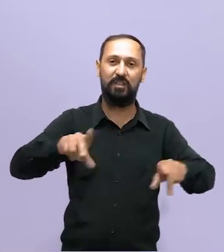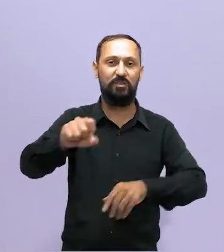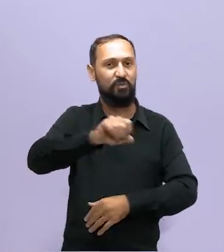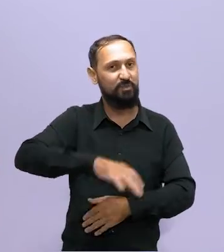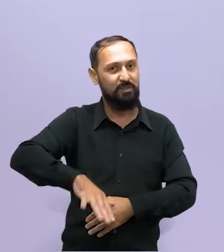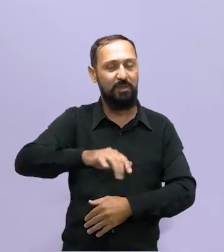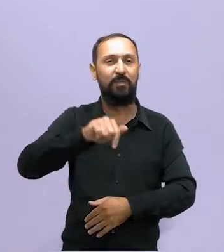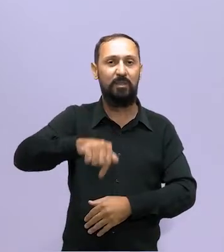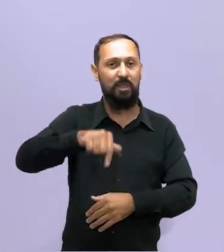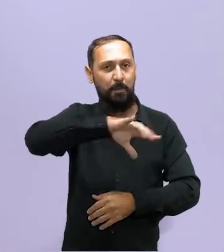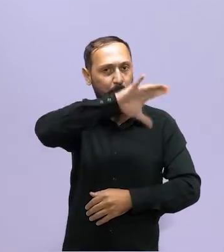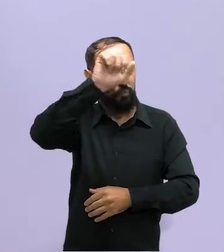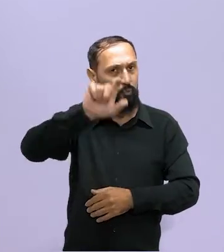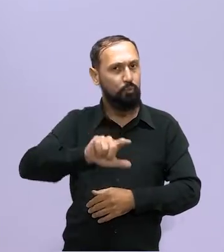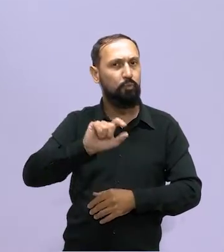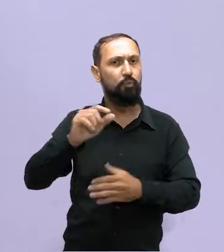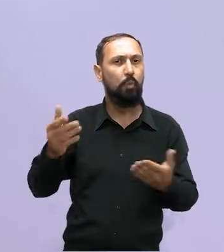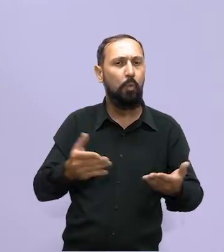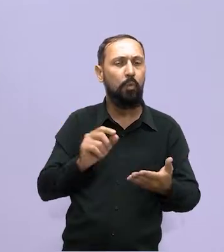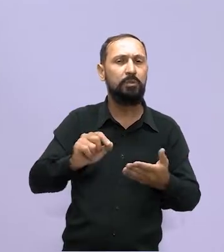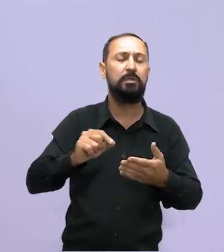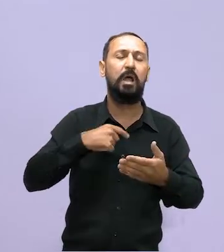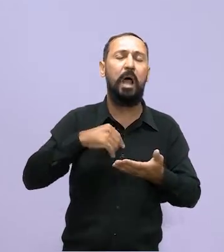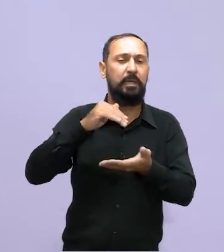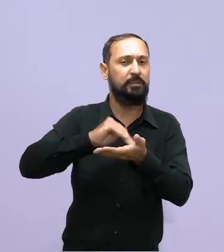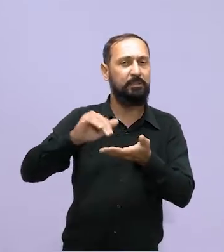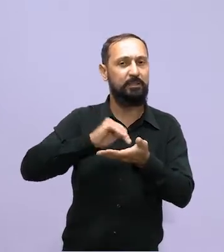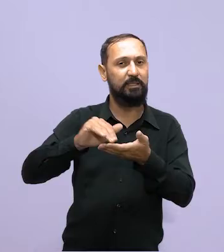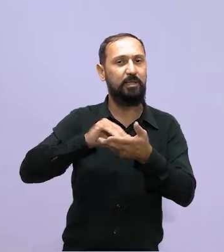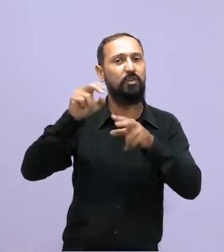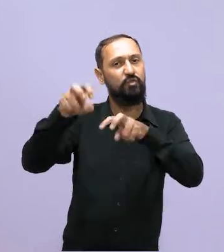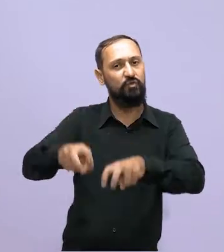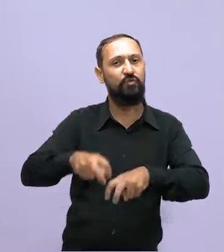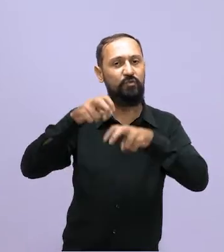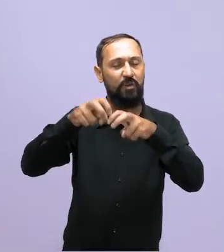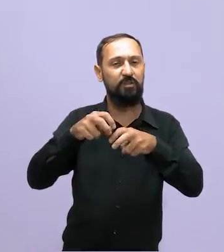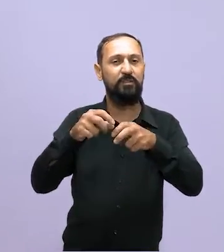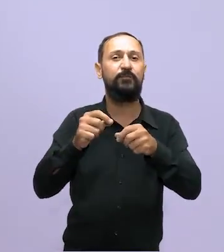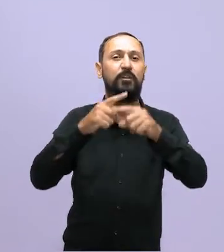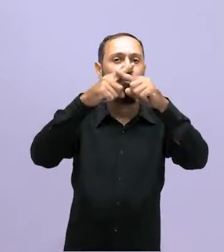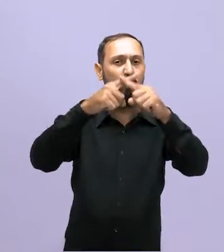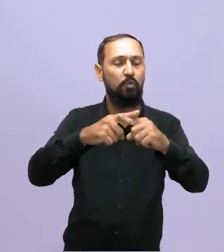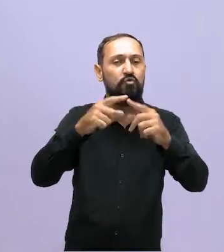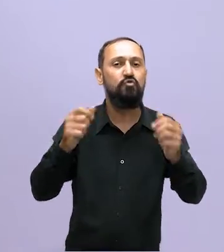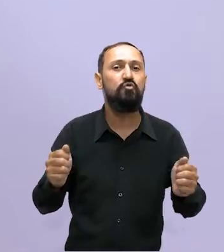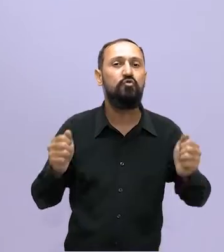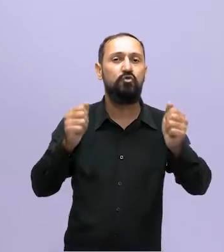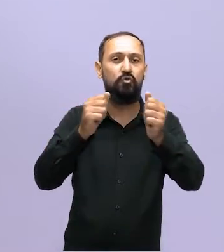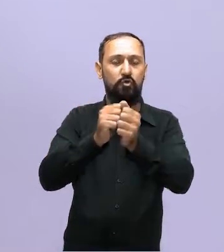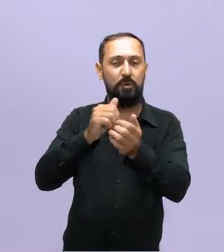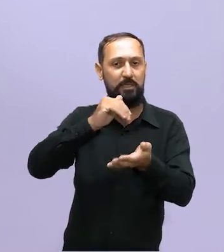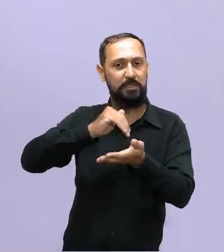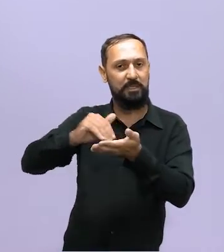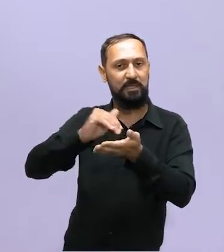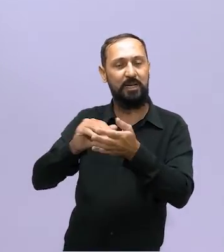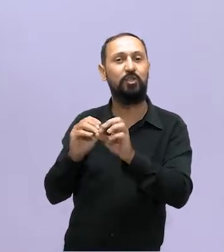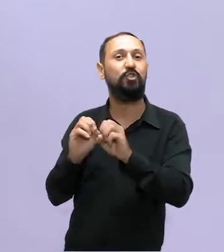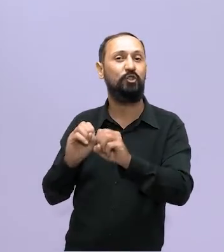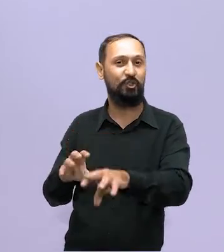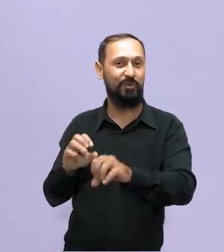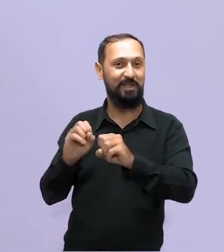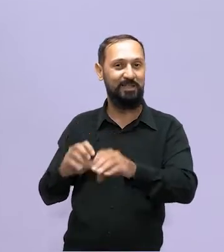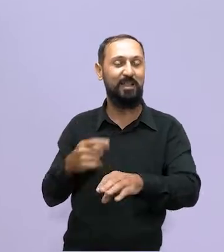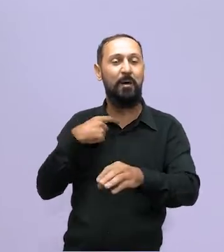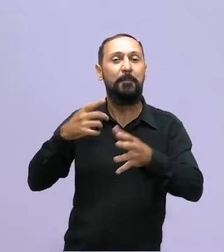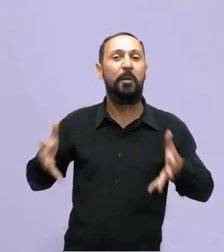social. Aqui em Mato Grosso do Sul, a Secretaria de Fazenda promoveu um concurso em parceria com a Secretaria de Educação